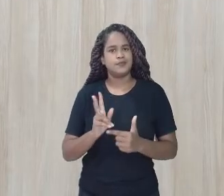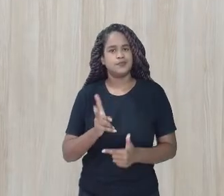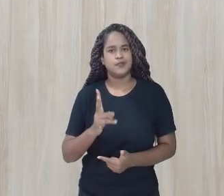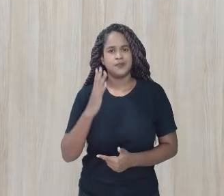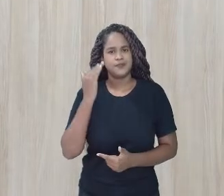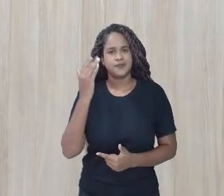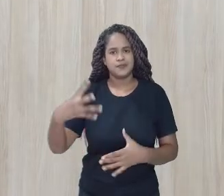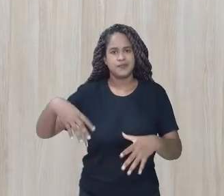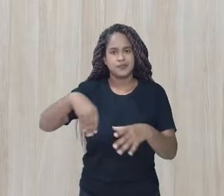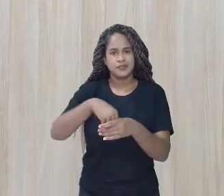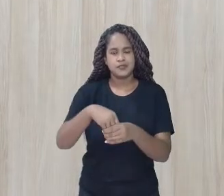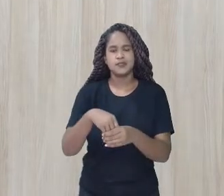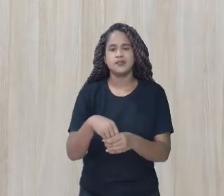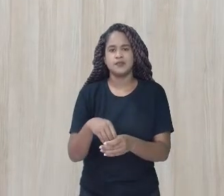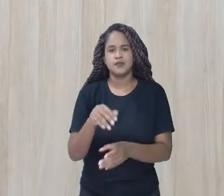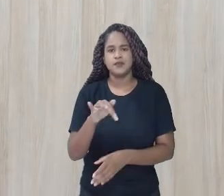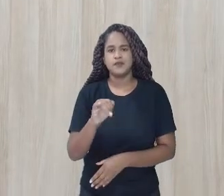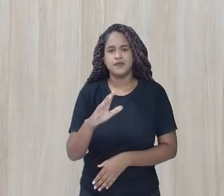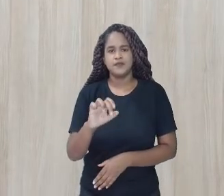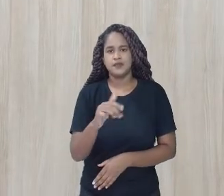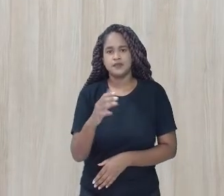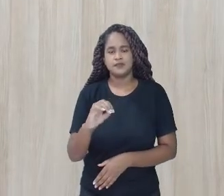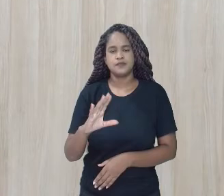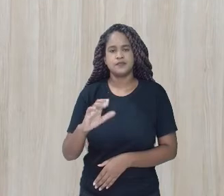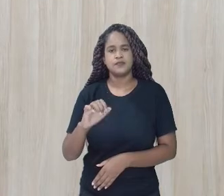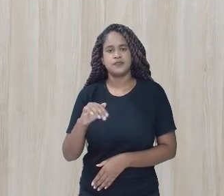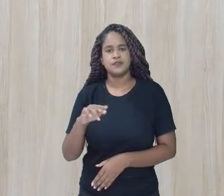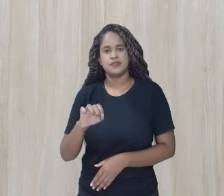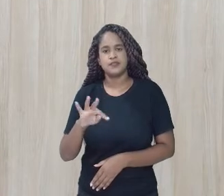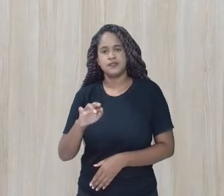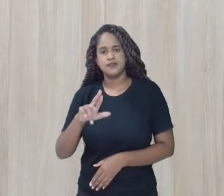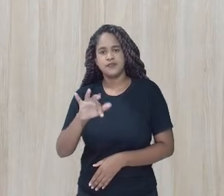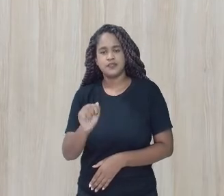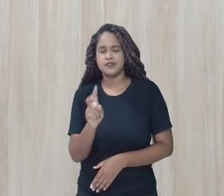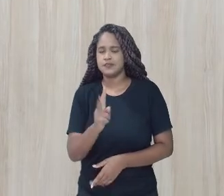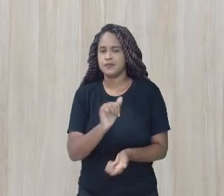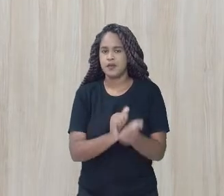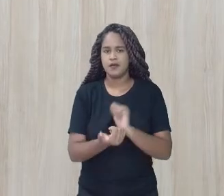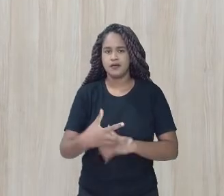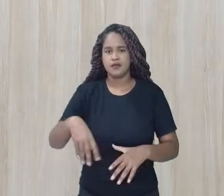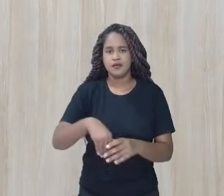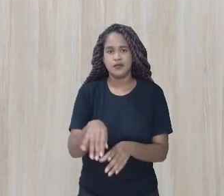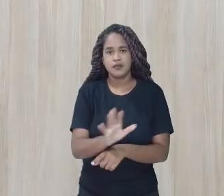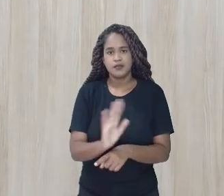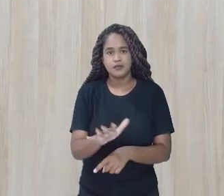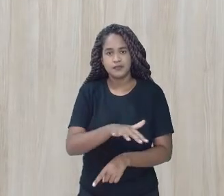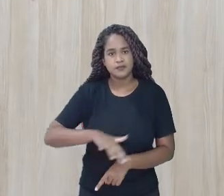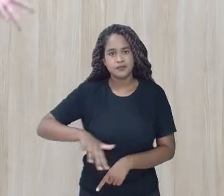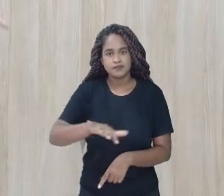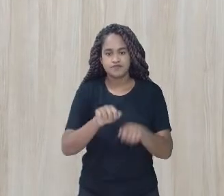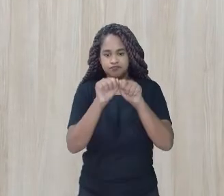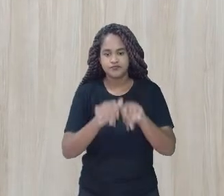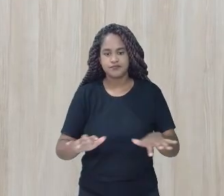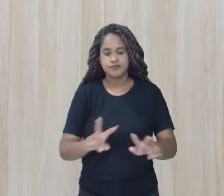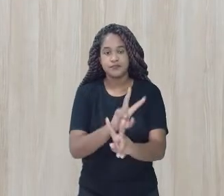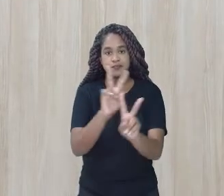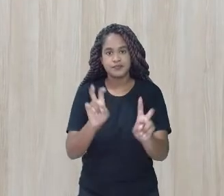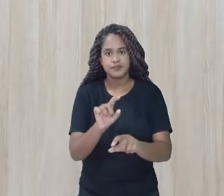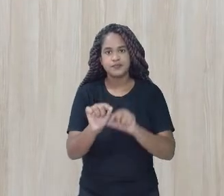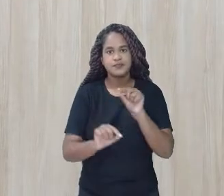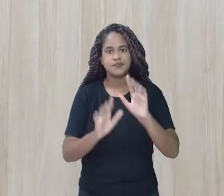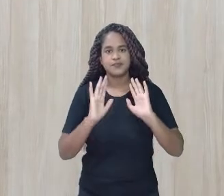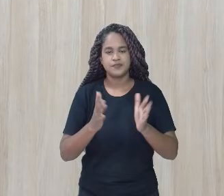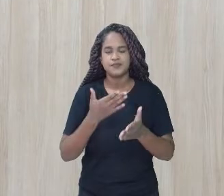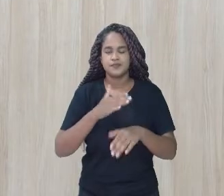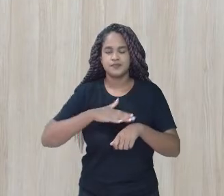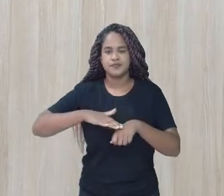dentro da ficção científica, especialmente com as adaptações para o cinema, né, que se popularizou a ideia. A gente também já